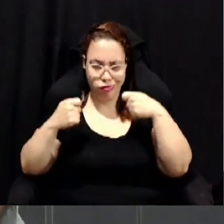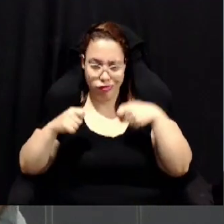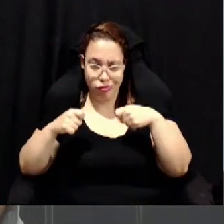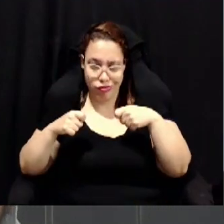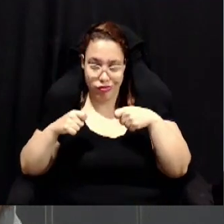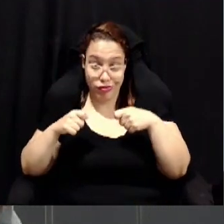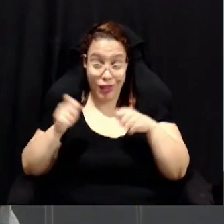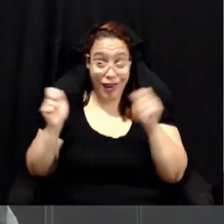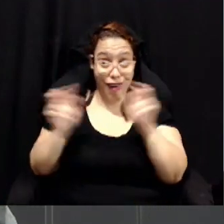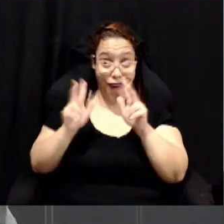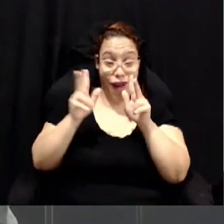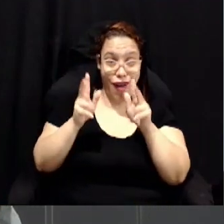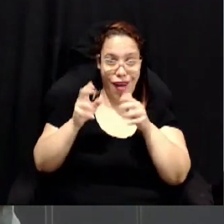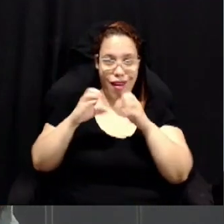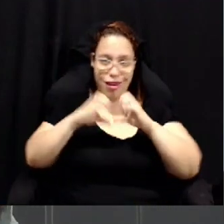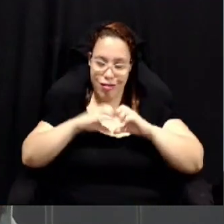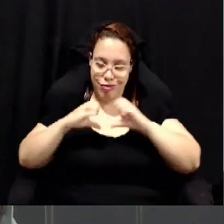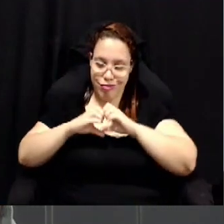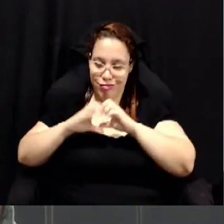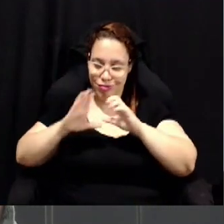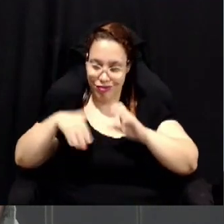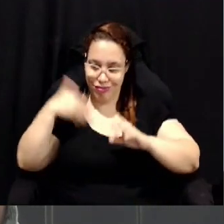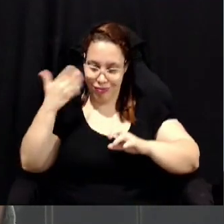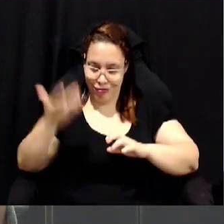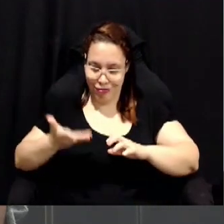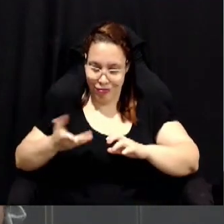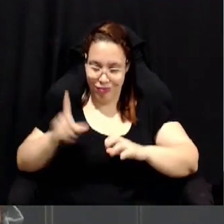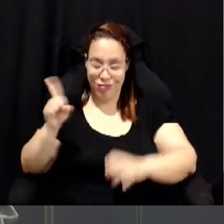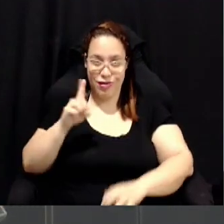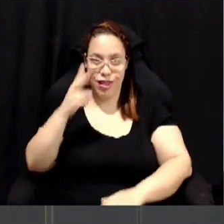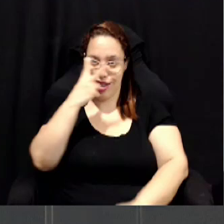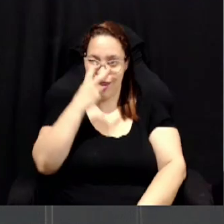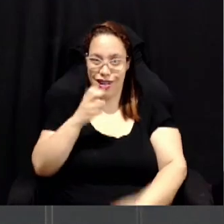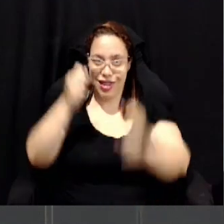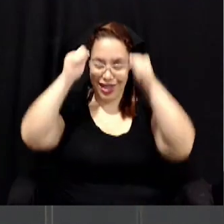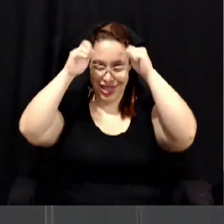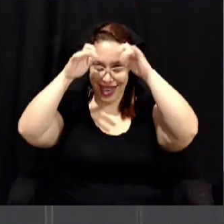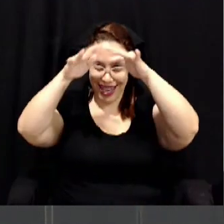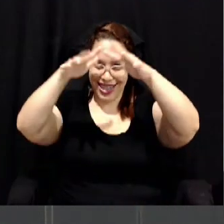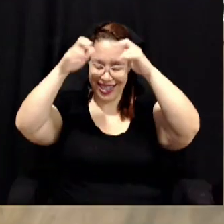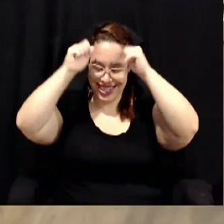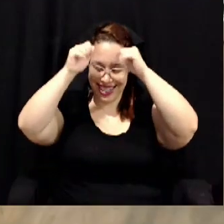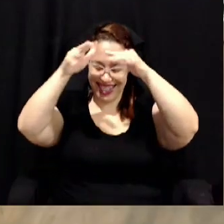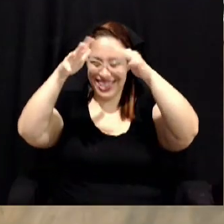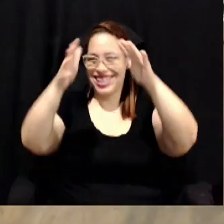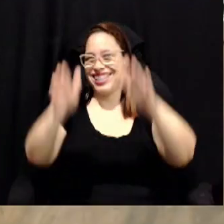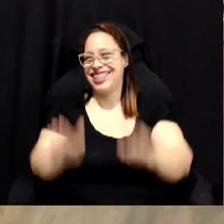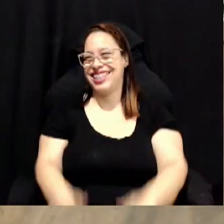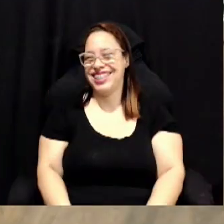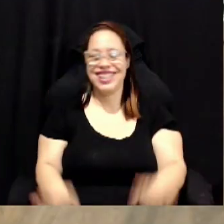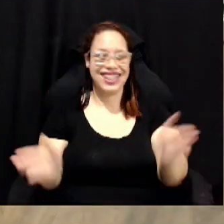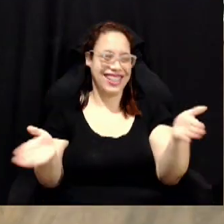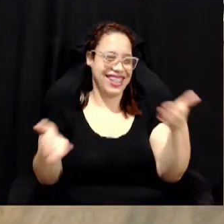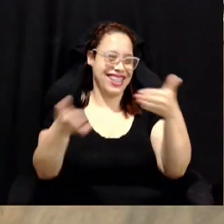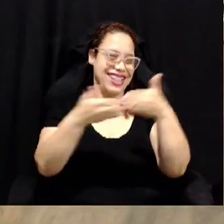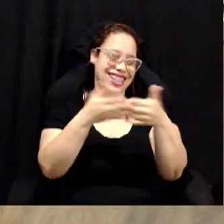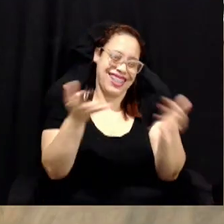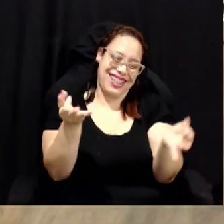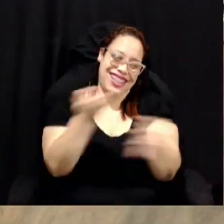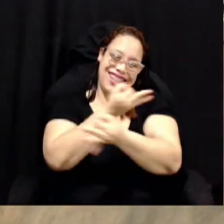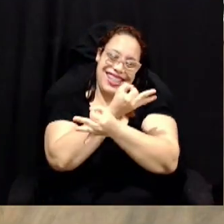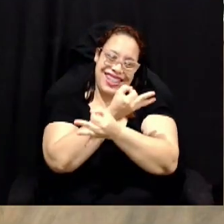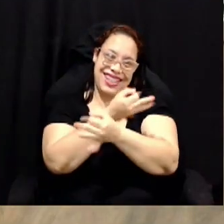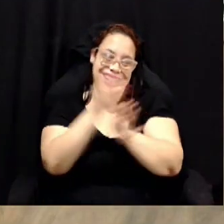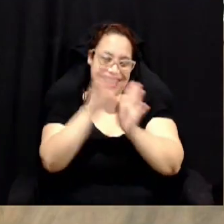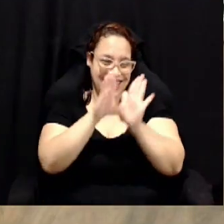o amor mais genuíno não é cego, é autista. E fechamos da melhor maneira possível o programa Questão